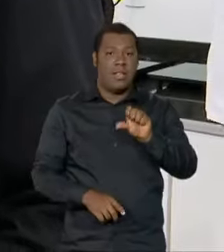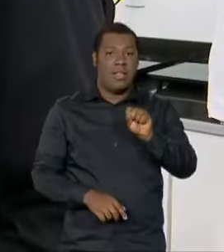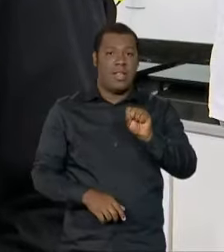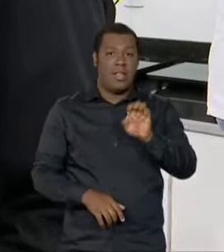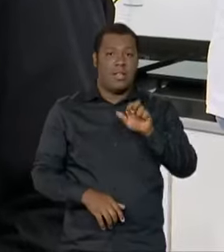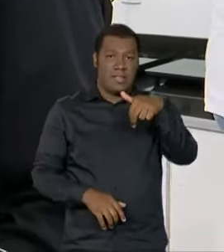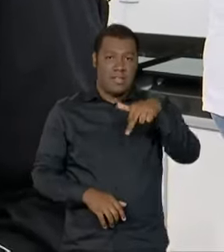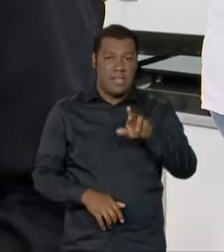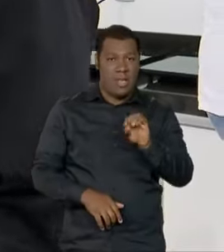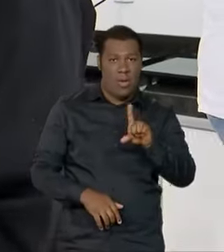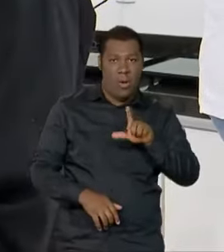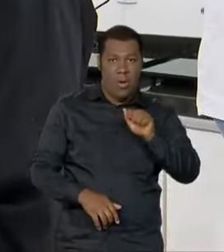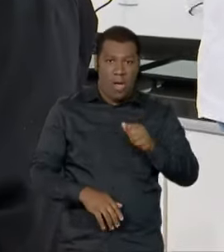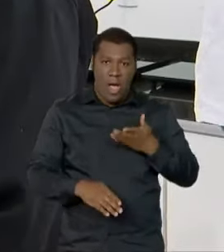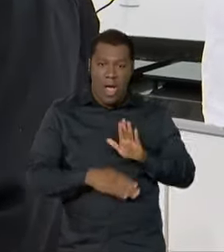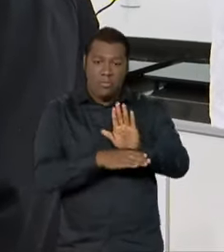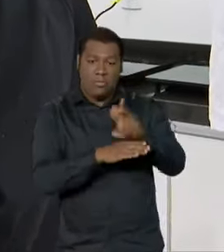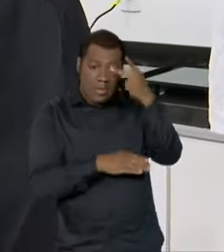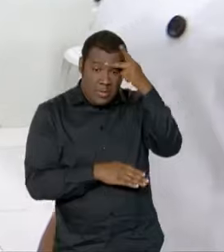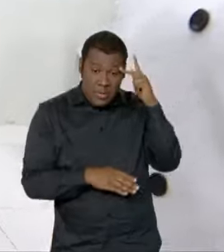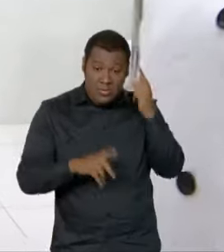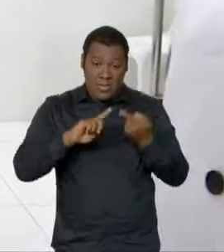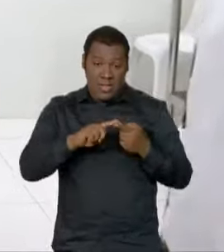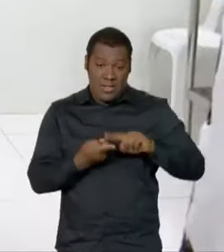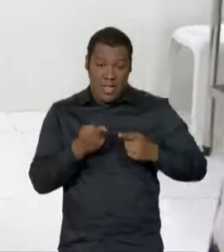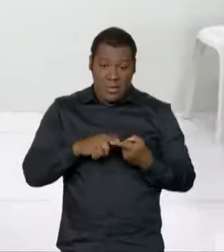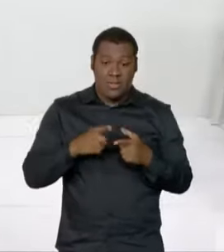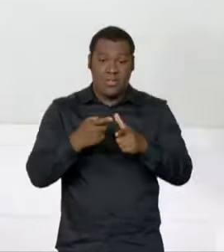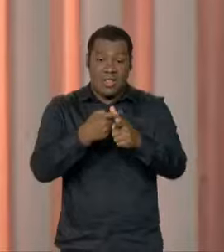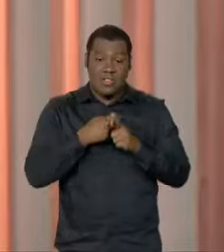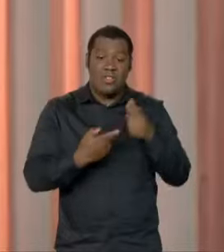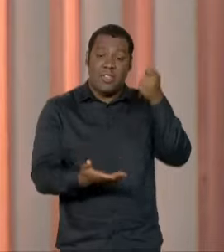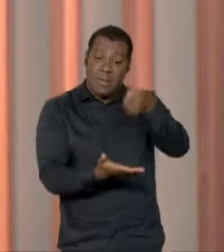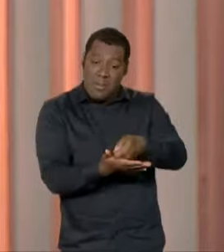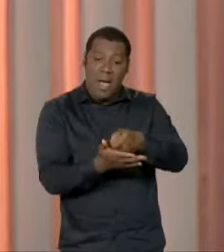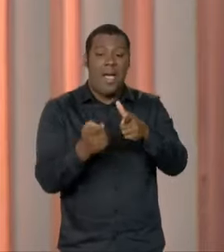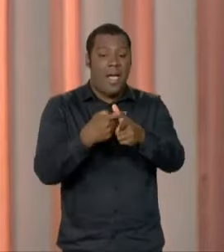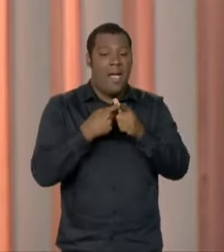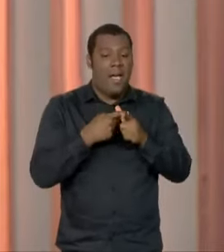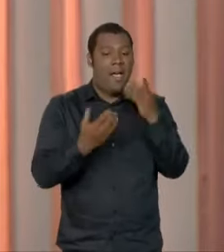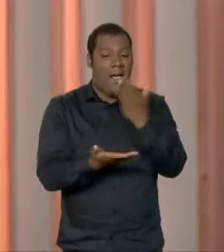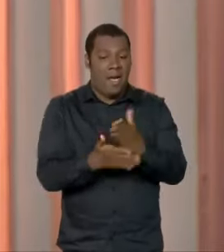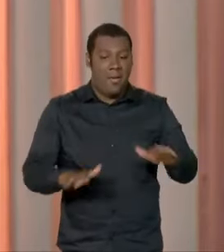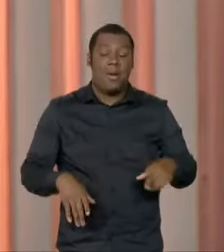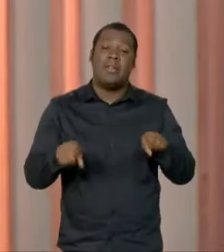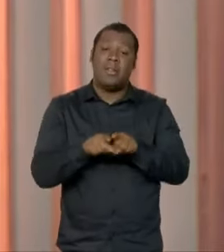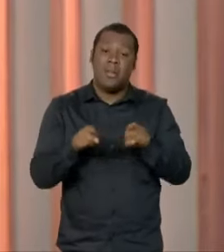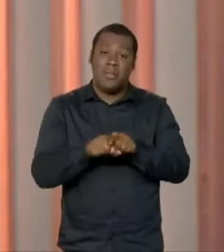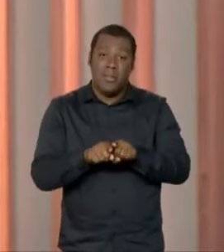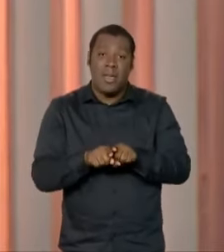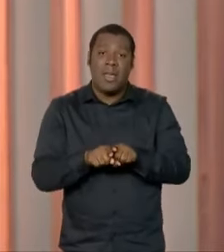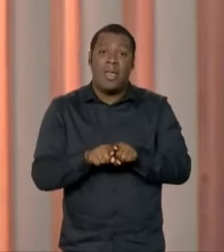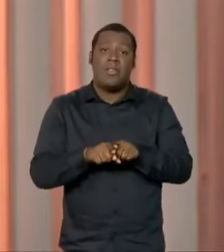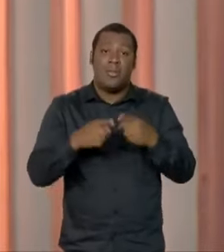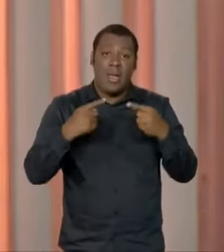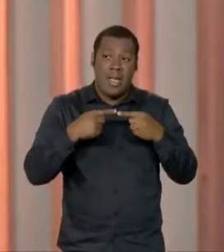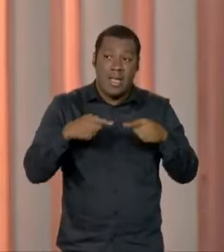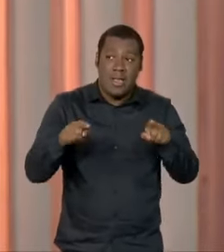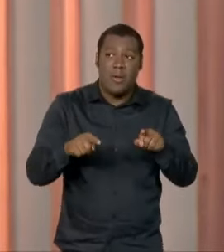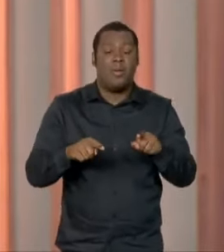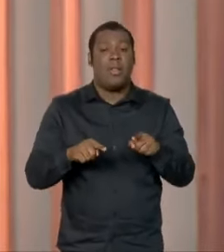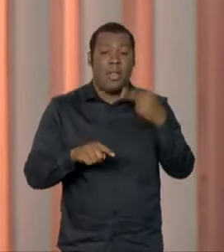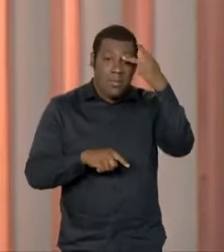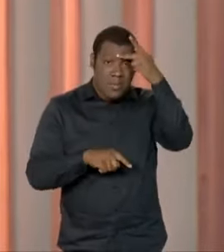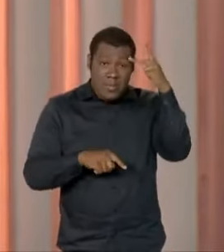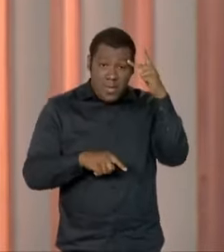vai permitir a renegociação de dívidas para este setor. Também foi lançado o crédito imobiliário para famílias de